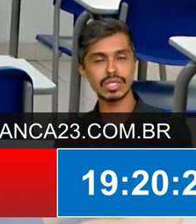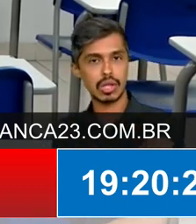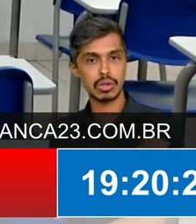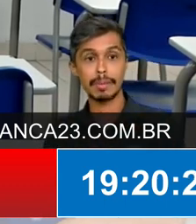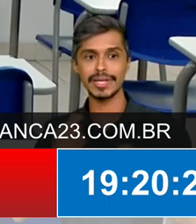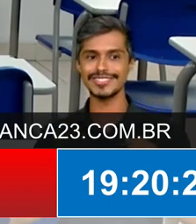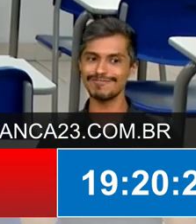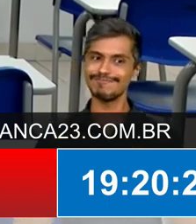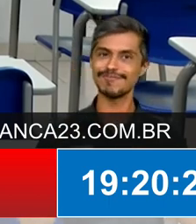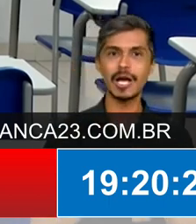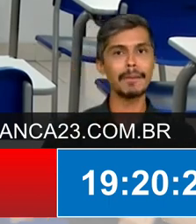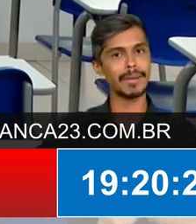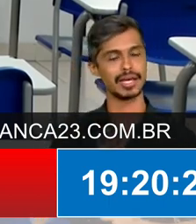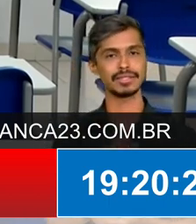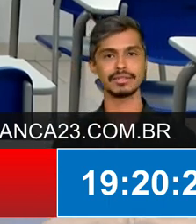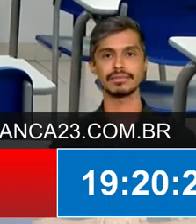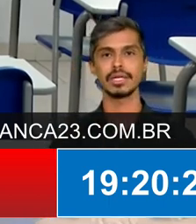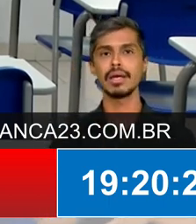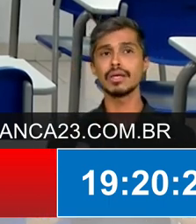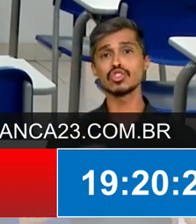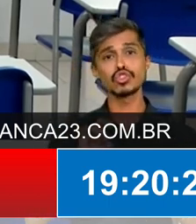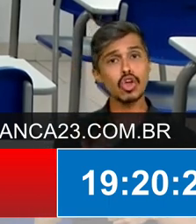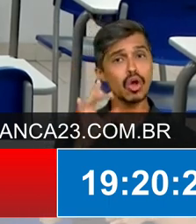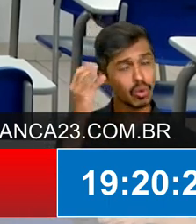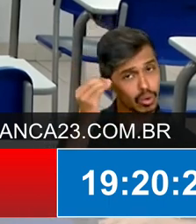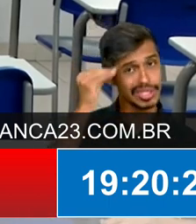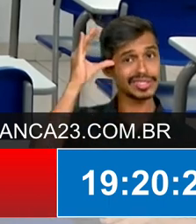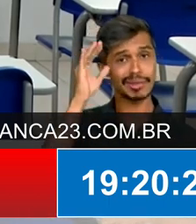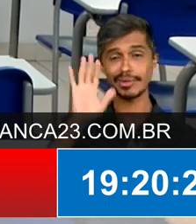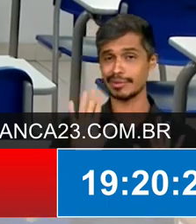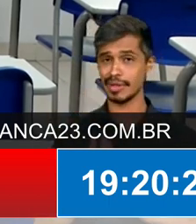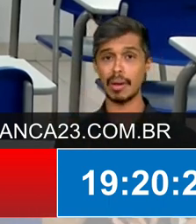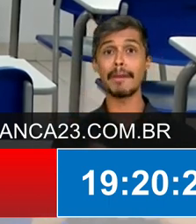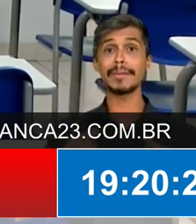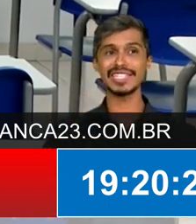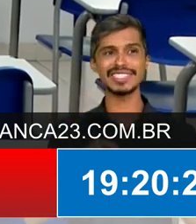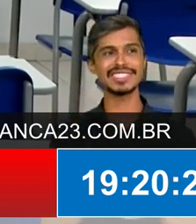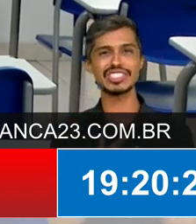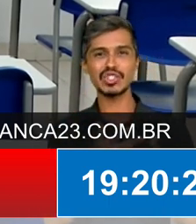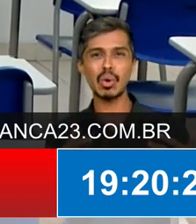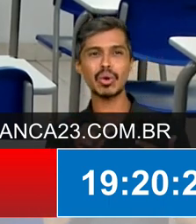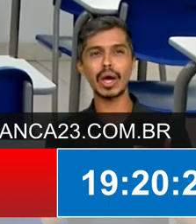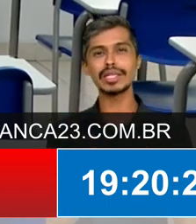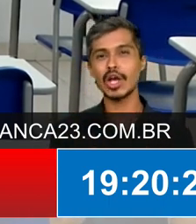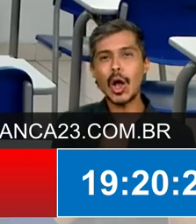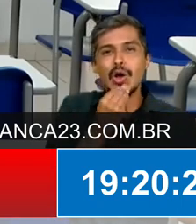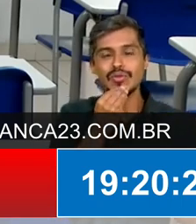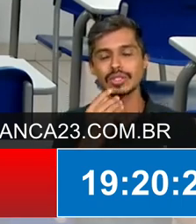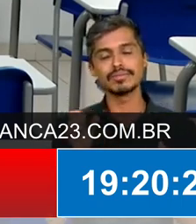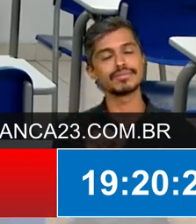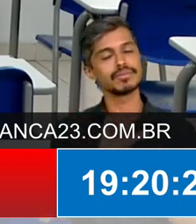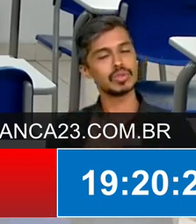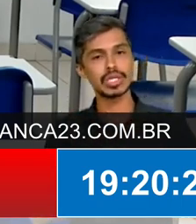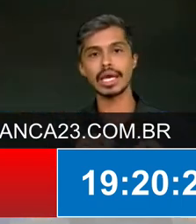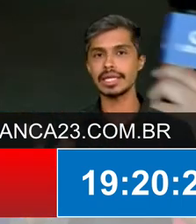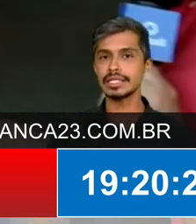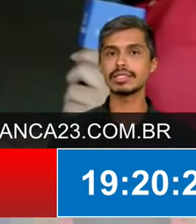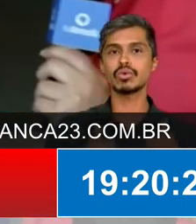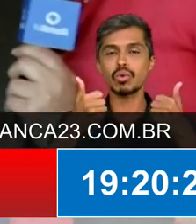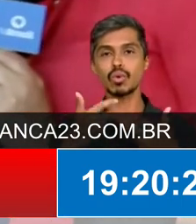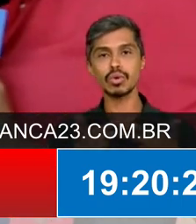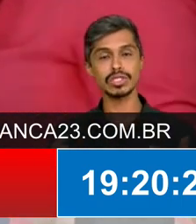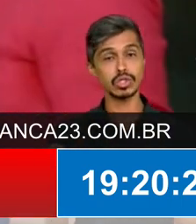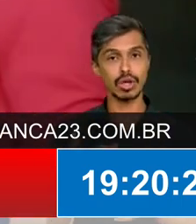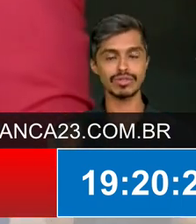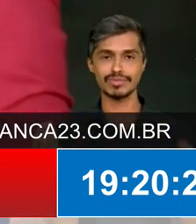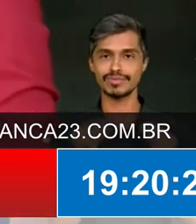aula é preciso muito mais do que conhecimento tem que sair do Óbvio com Muita criatividade e inovação para estar